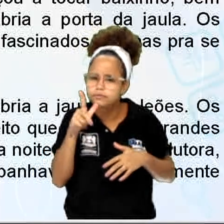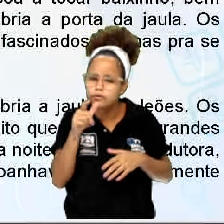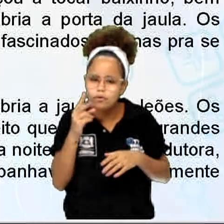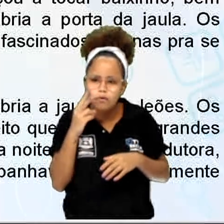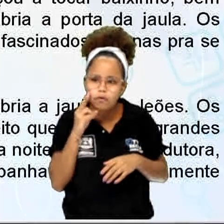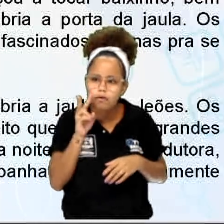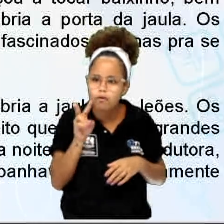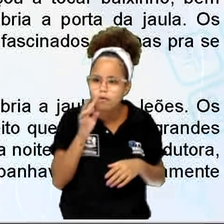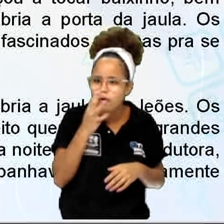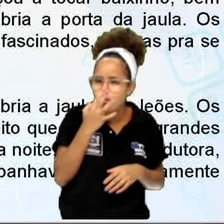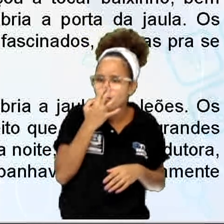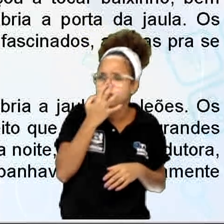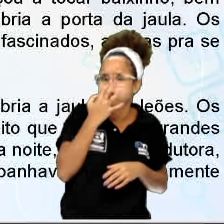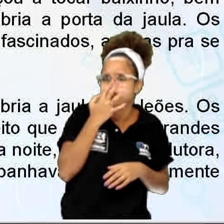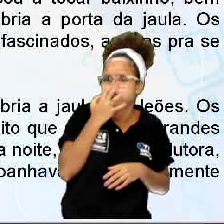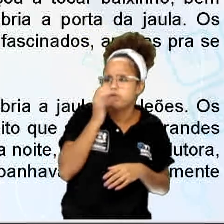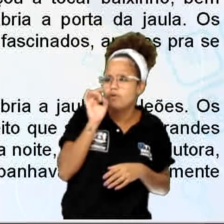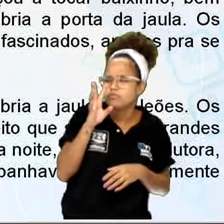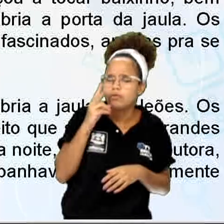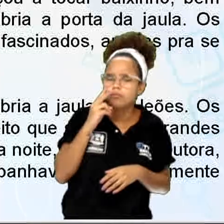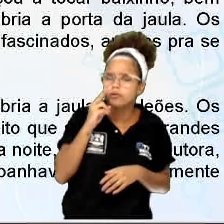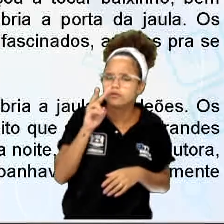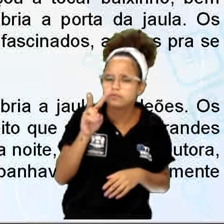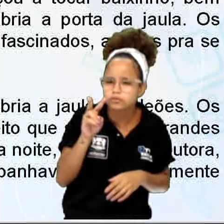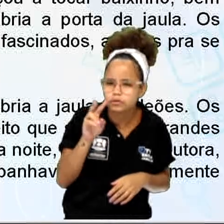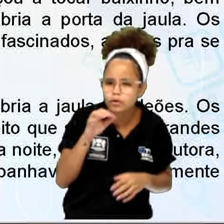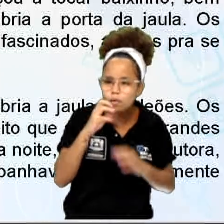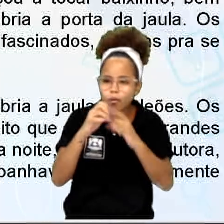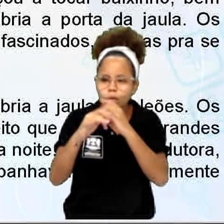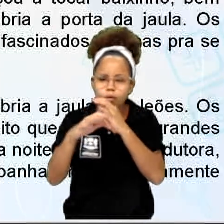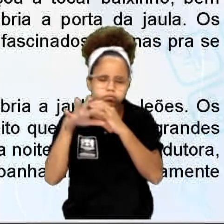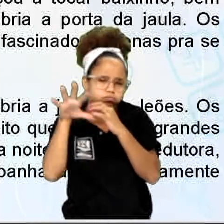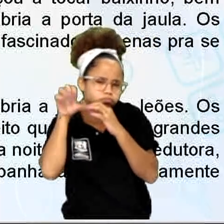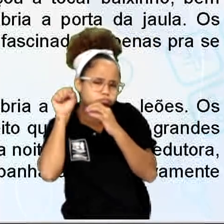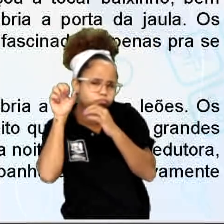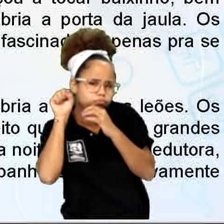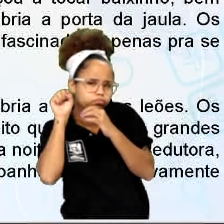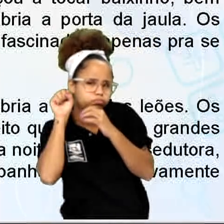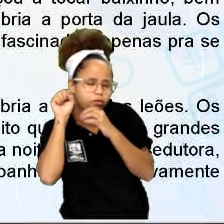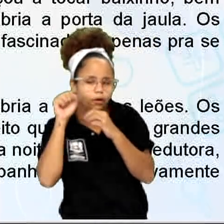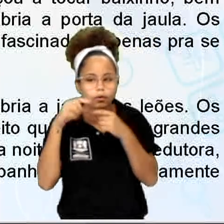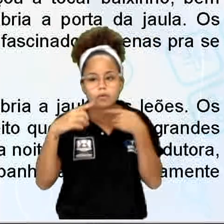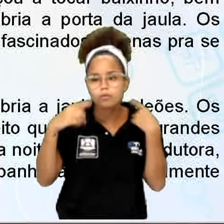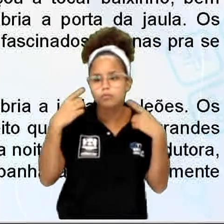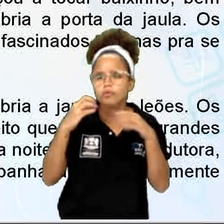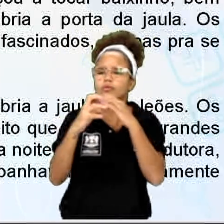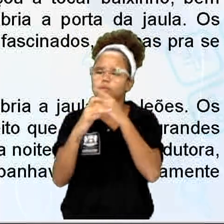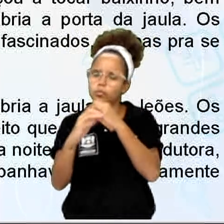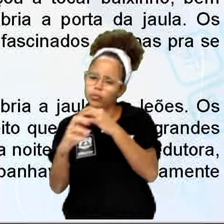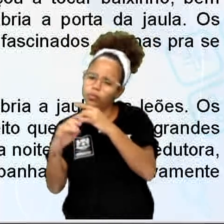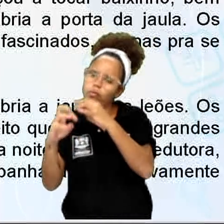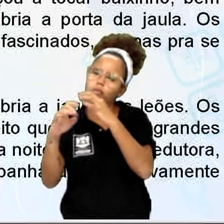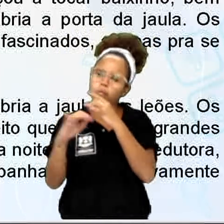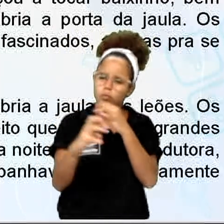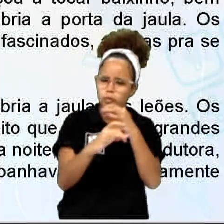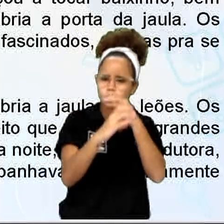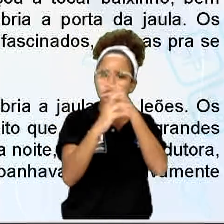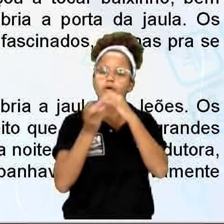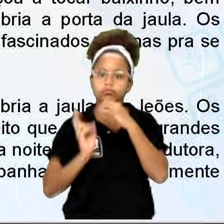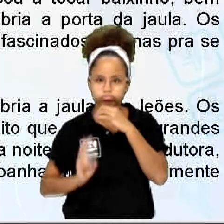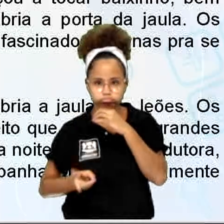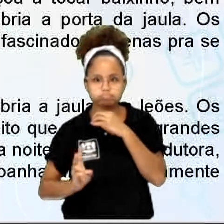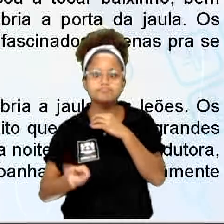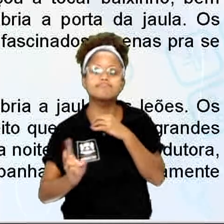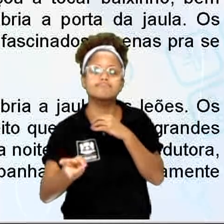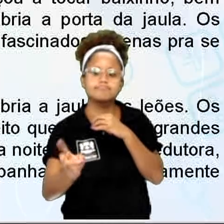fascinados, apenas para se aproximar mais do músico e do som. O músico continuou as volutas de sua